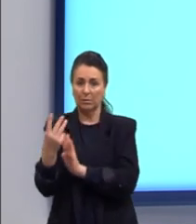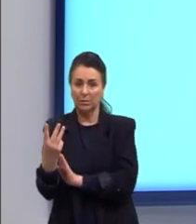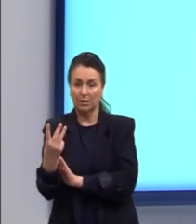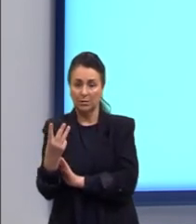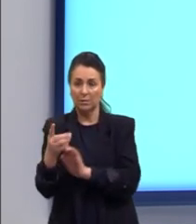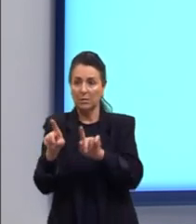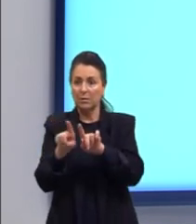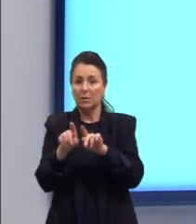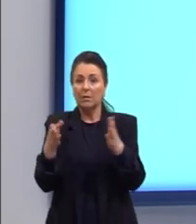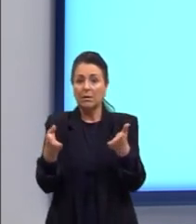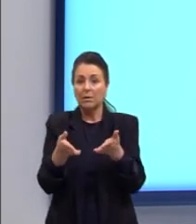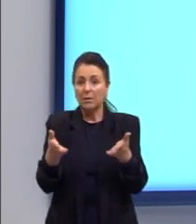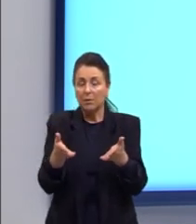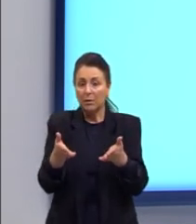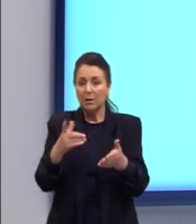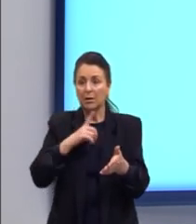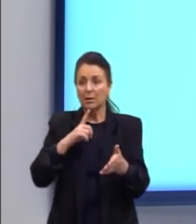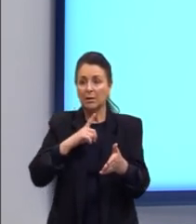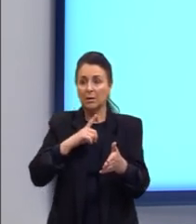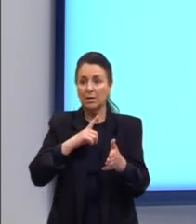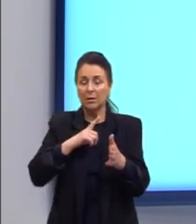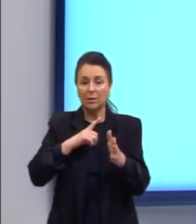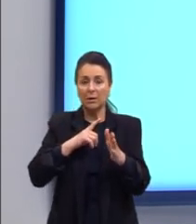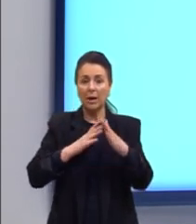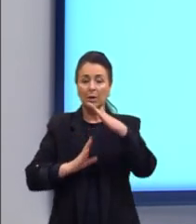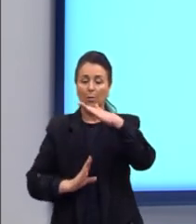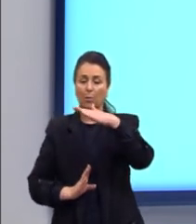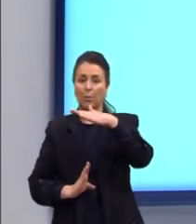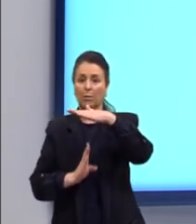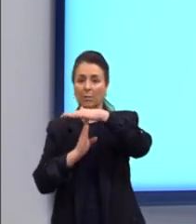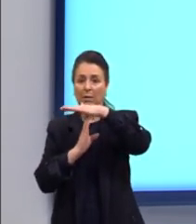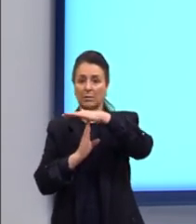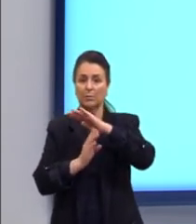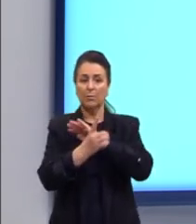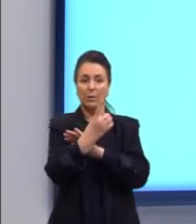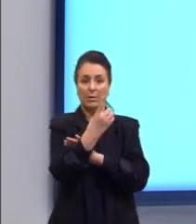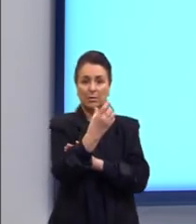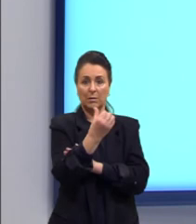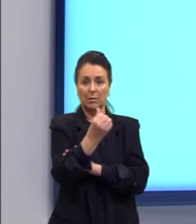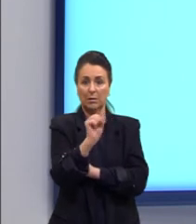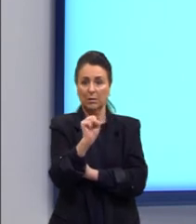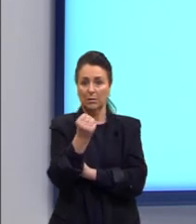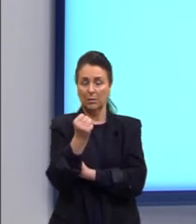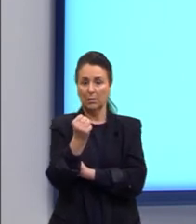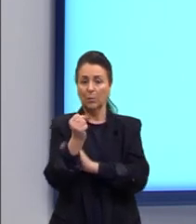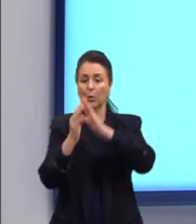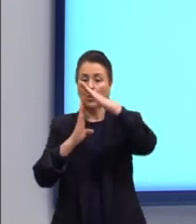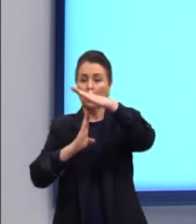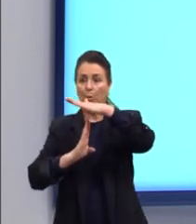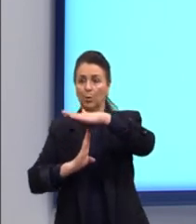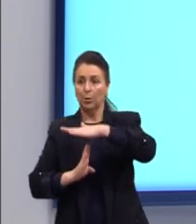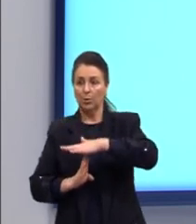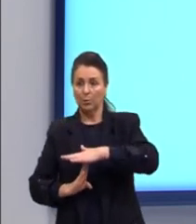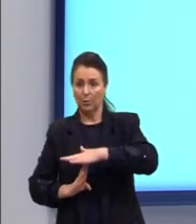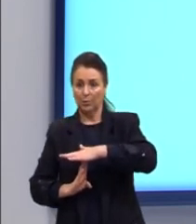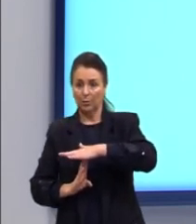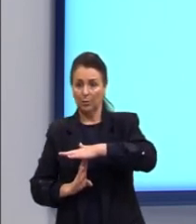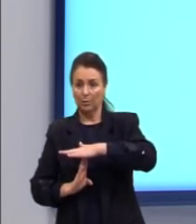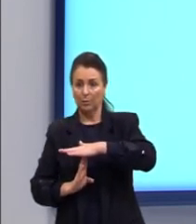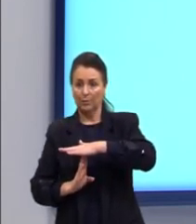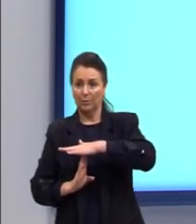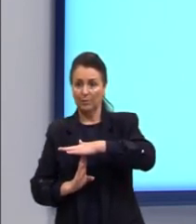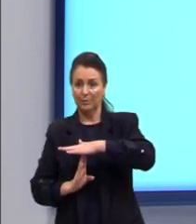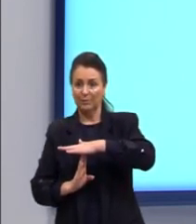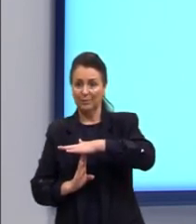o nosso gráfico aqui ele tem o ponto máximo igual a 168 o ponto mínimo a gente consegue definir